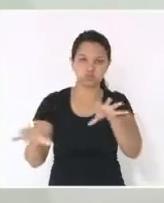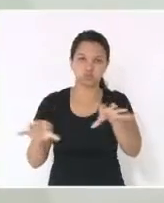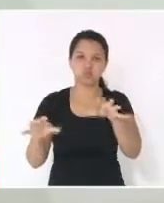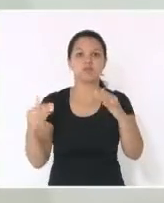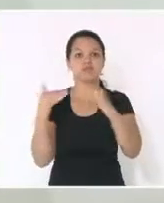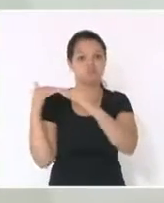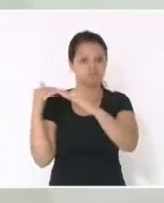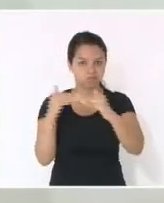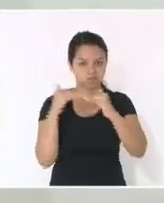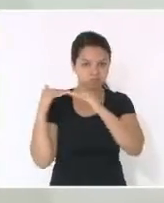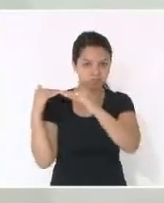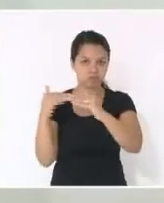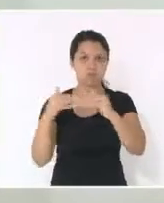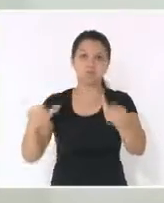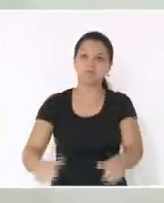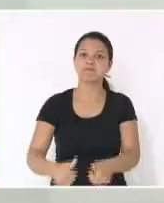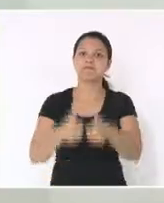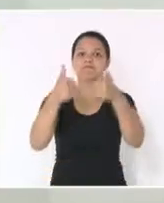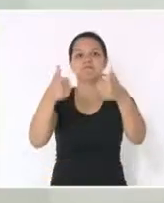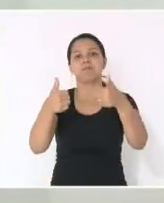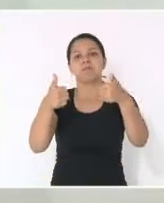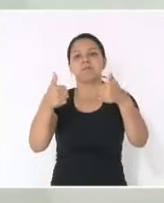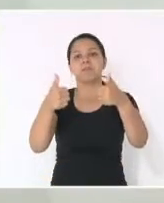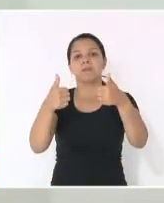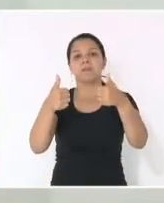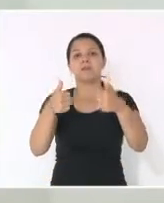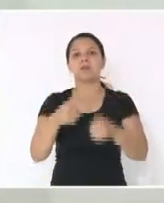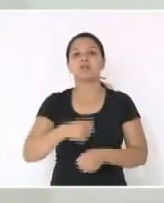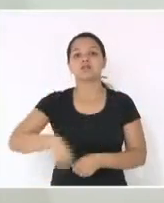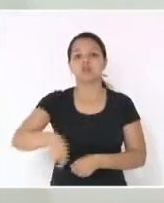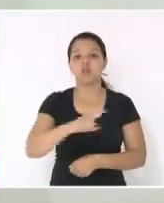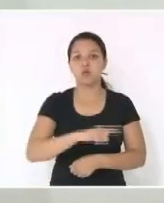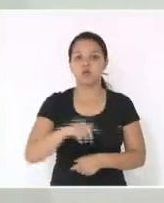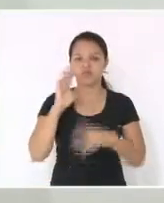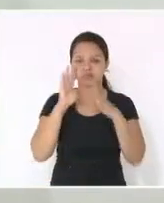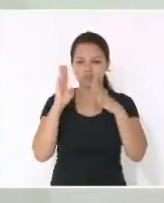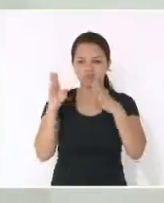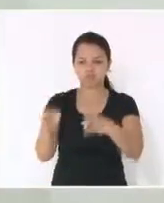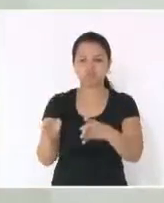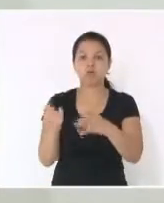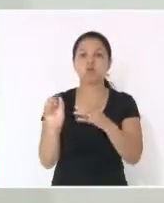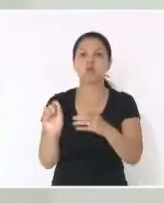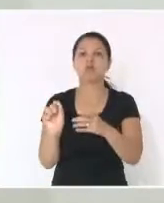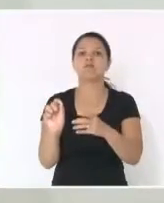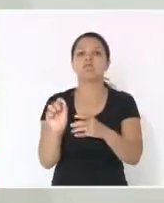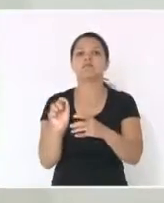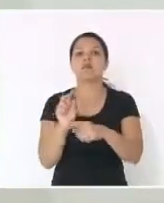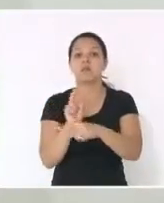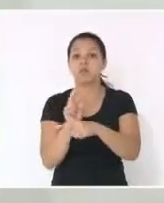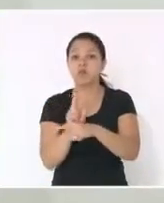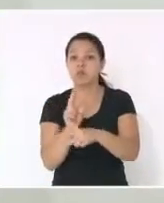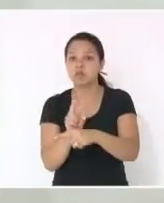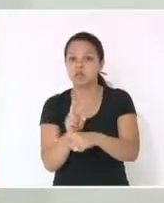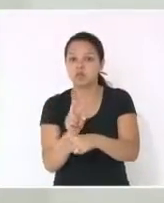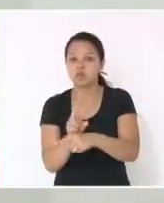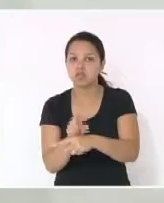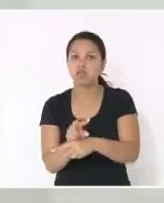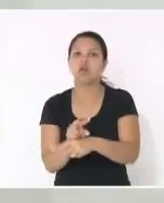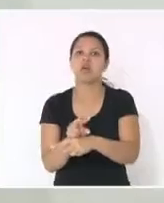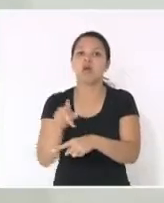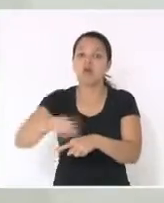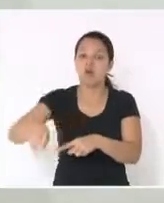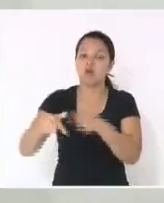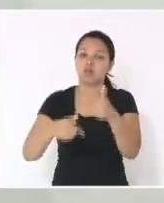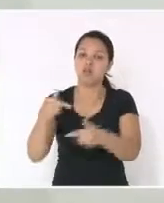obviamente que nós temos que buscar aqui é proteger o emprego proteger o empresário reduzir é